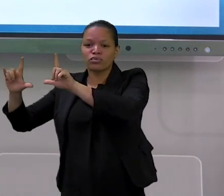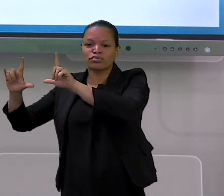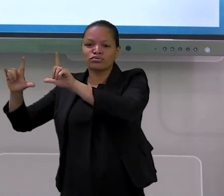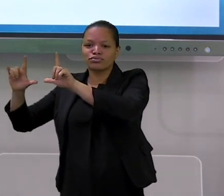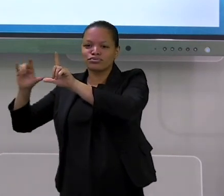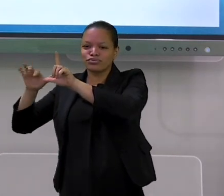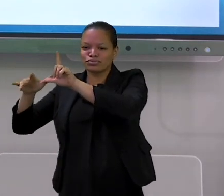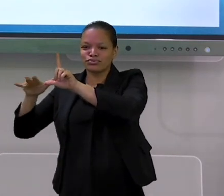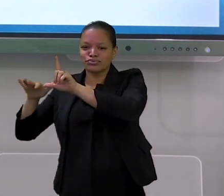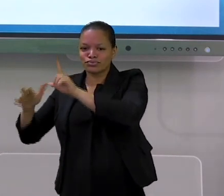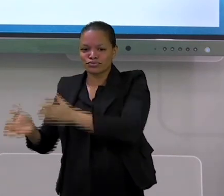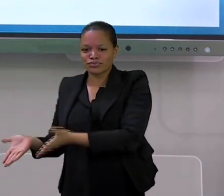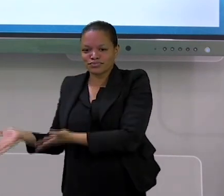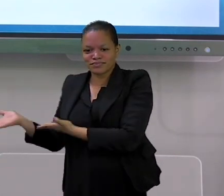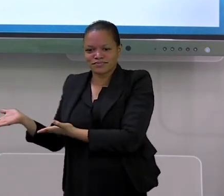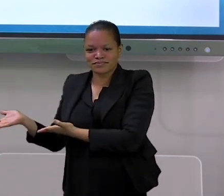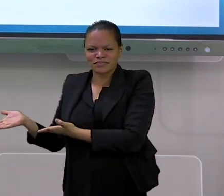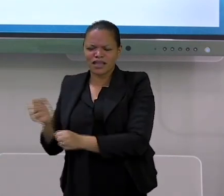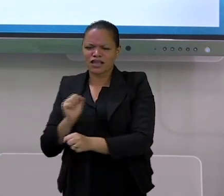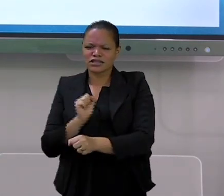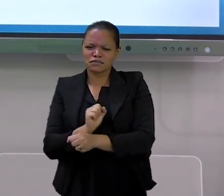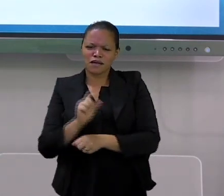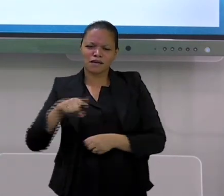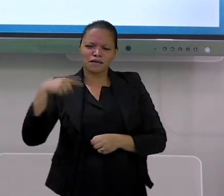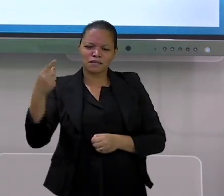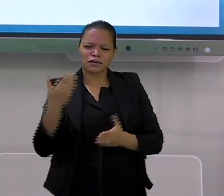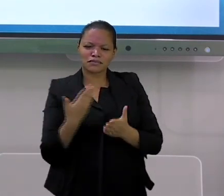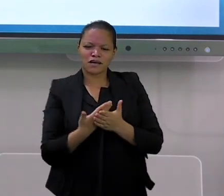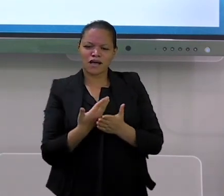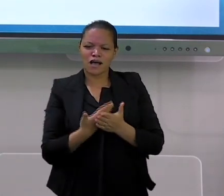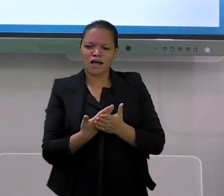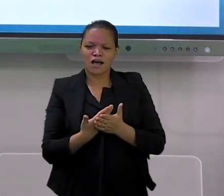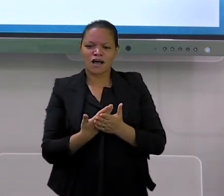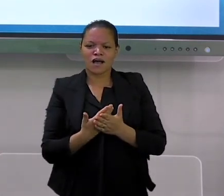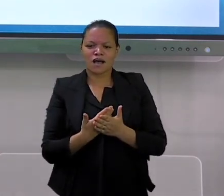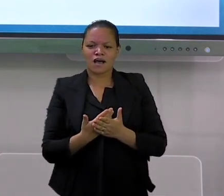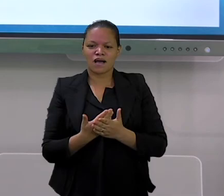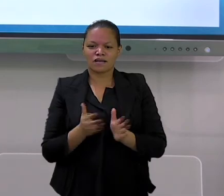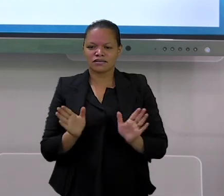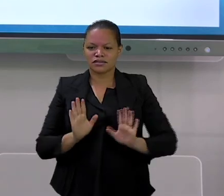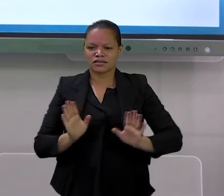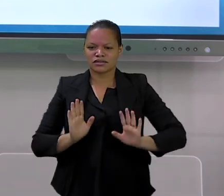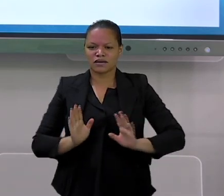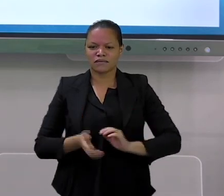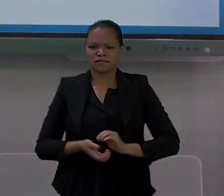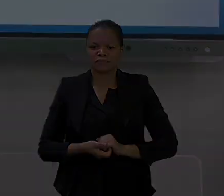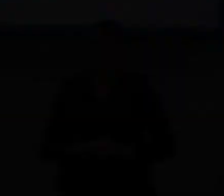no cantinho da tela. Espero vocês na nossa próxima aula. Até a próxima, pessoal!